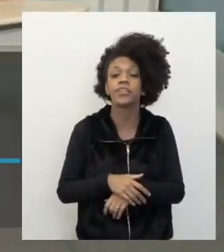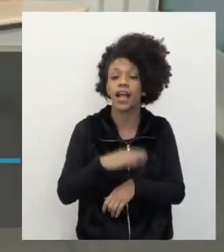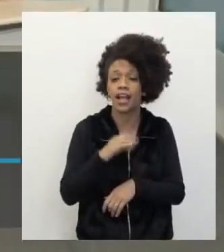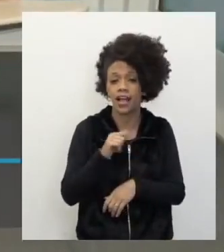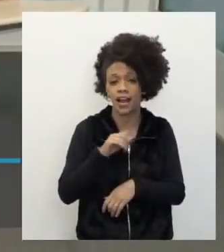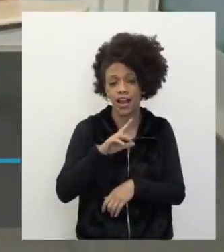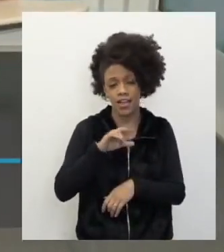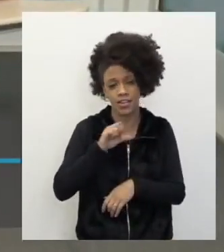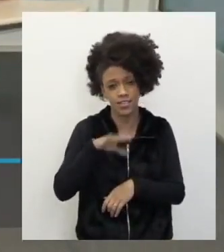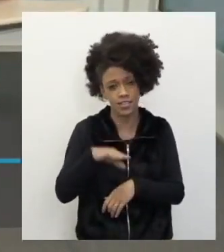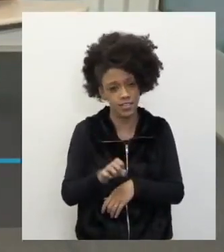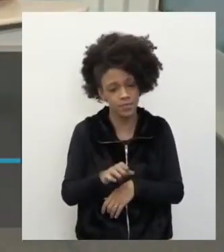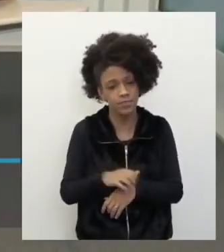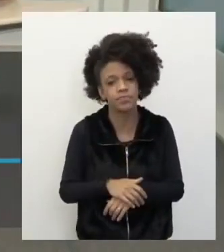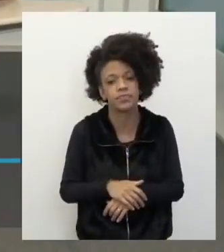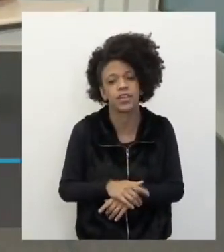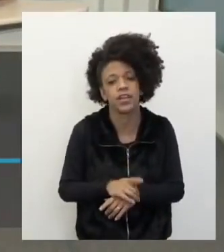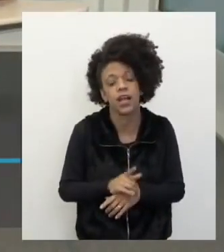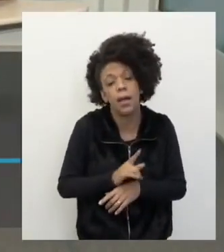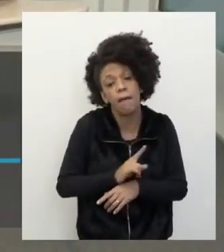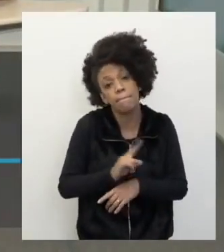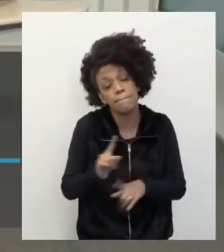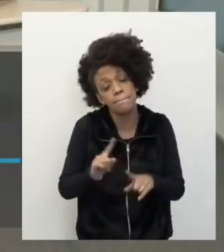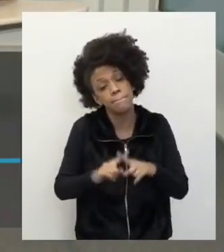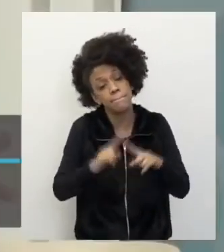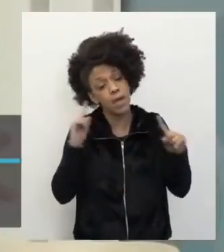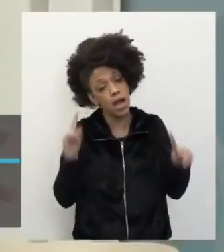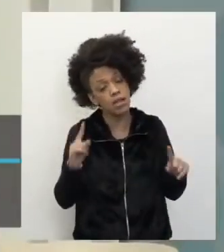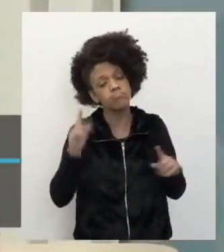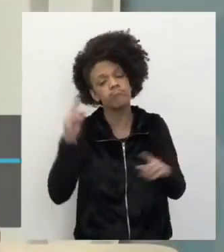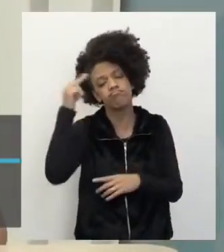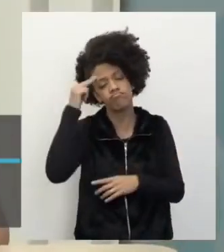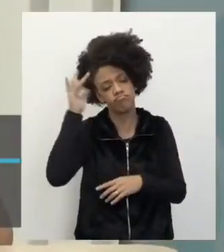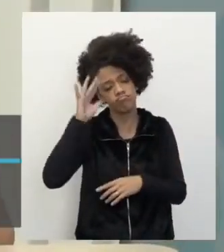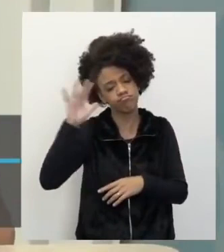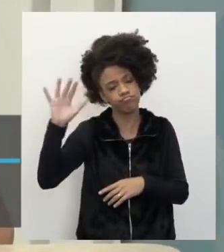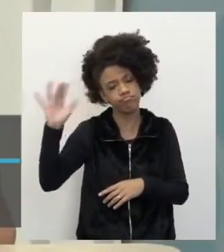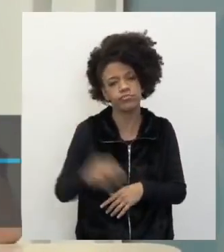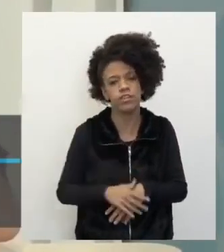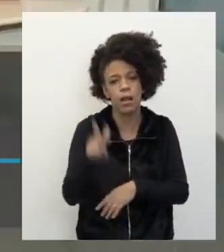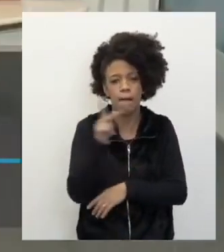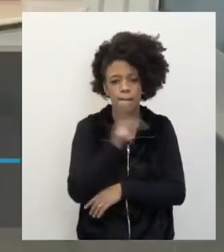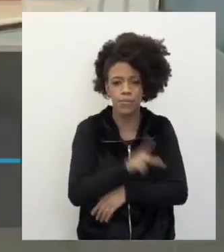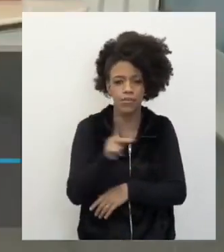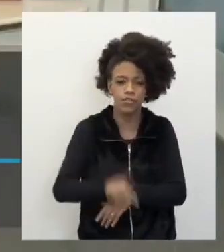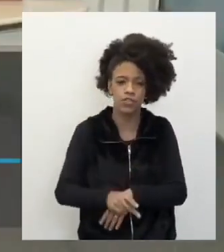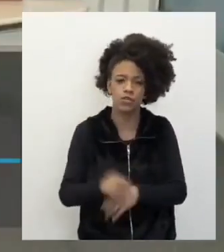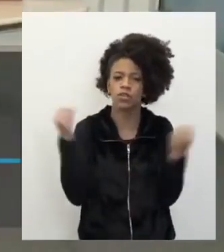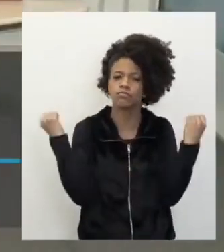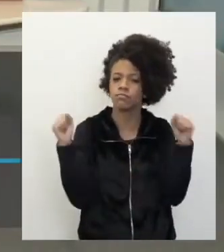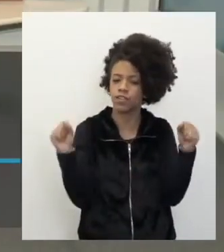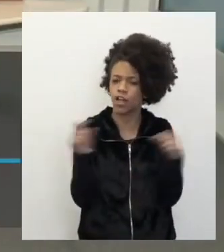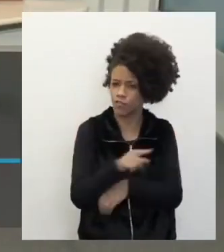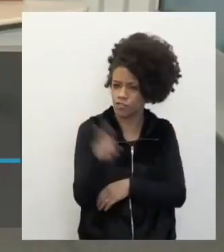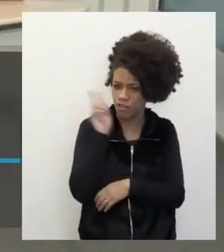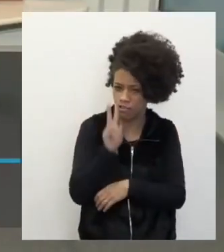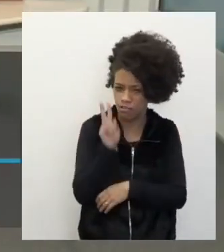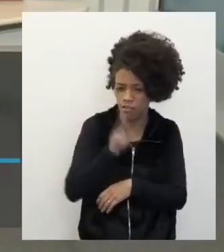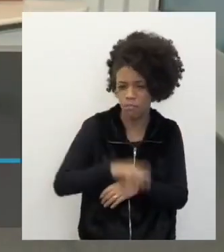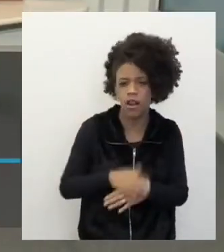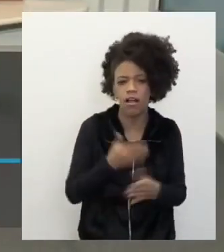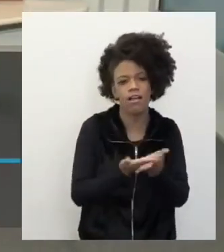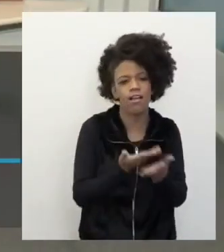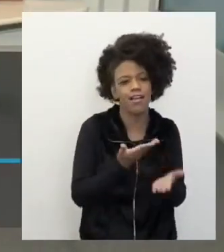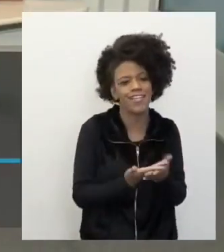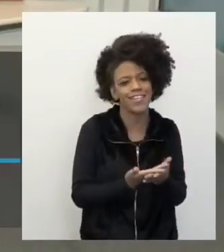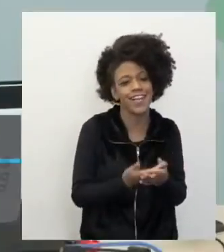olha, não, mas sonho em ser professora de educação física. Mas aí vocês lembraram, não é? Que o nome da aula se